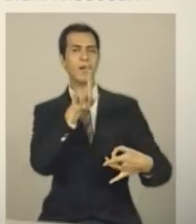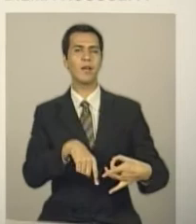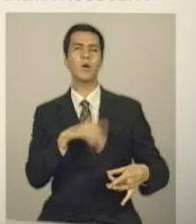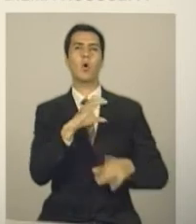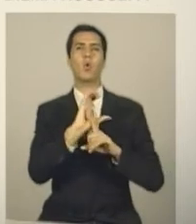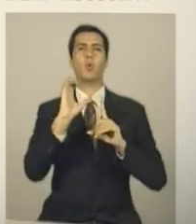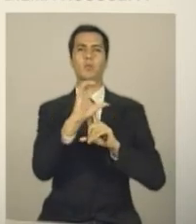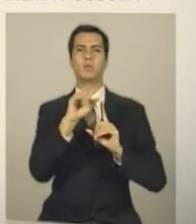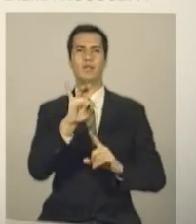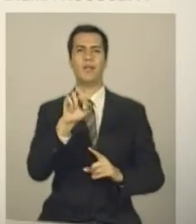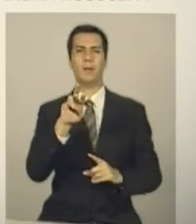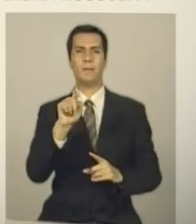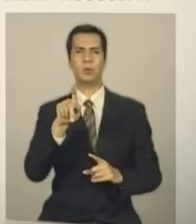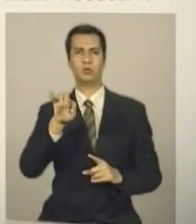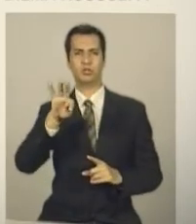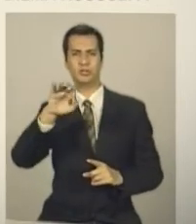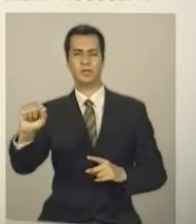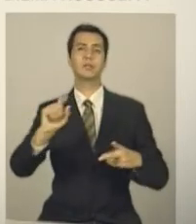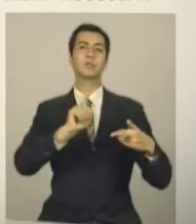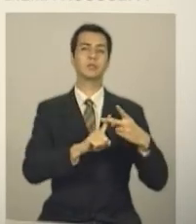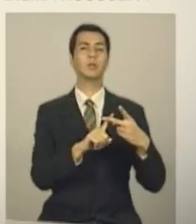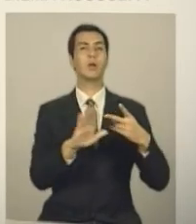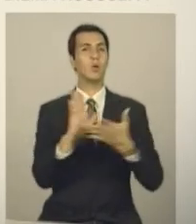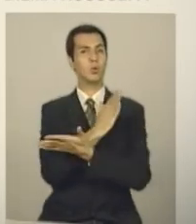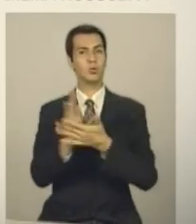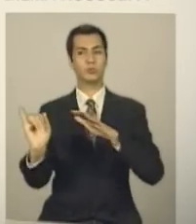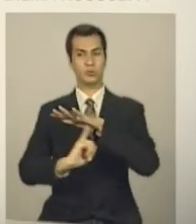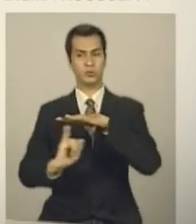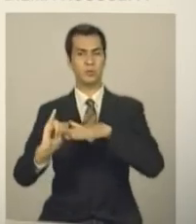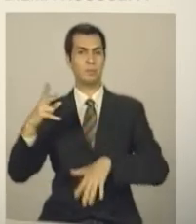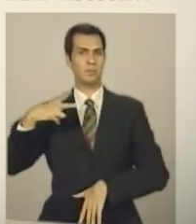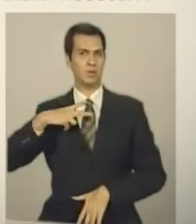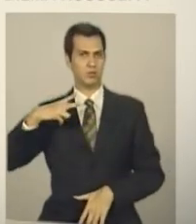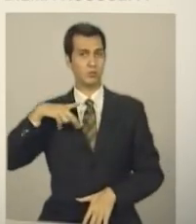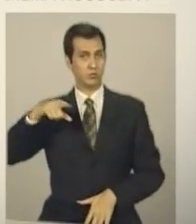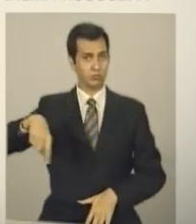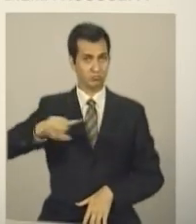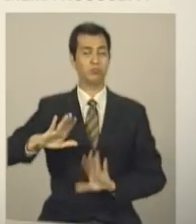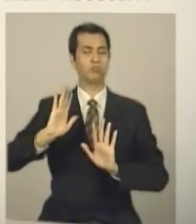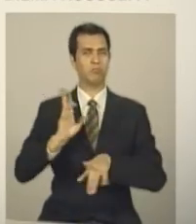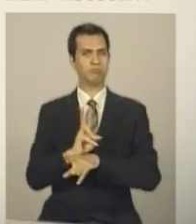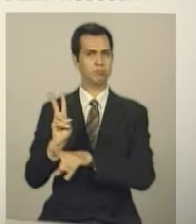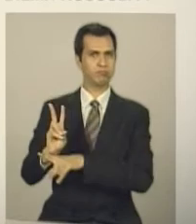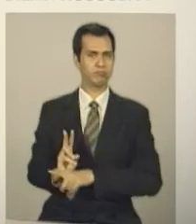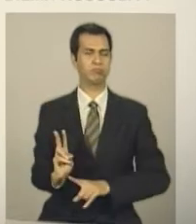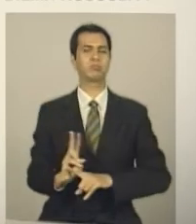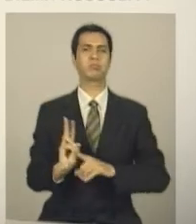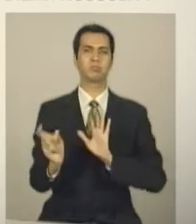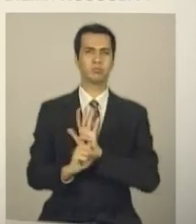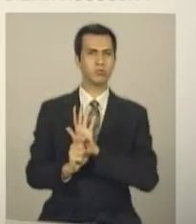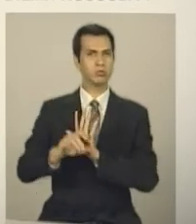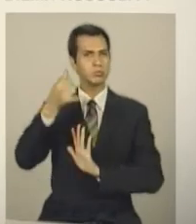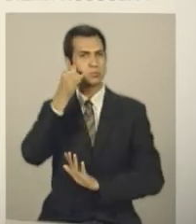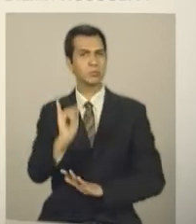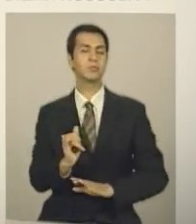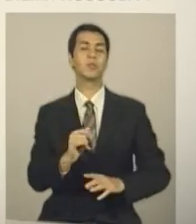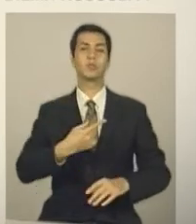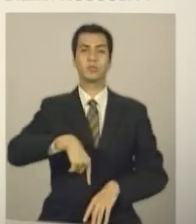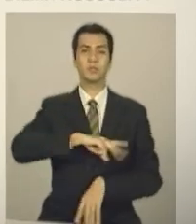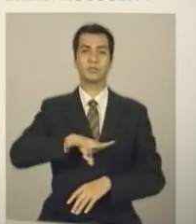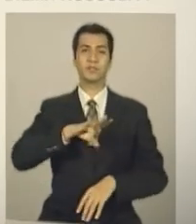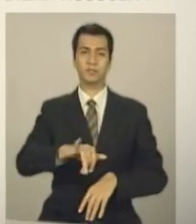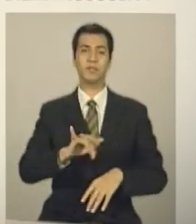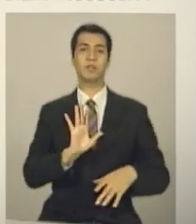com instituições privadas que já muito tempo vem cuidando de drogas e do craque serão feitas por meio dos